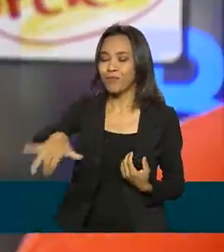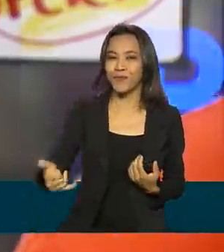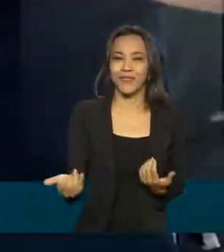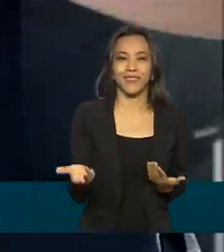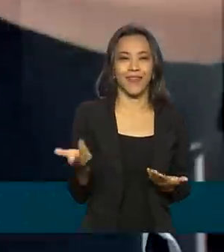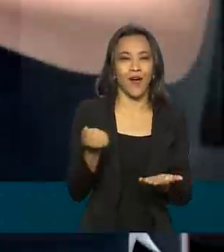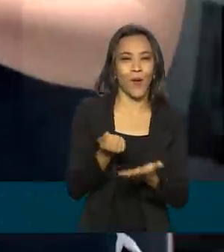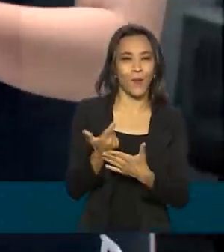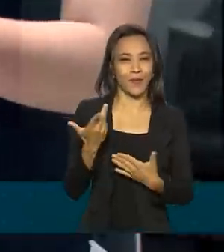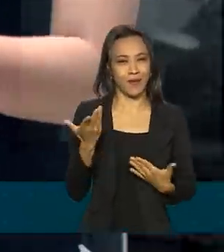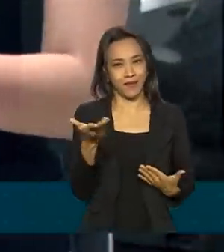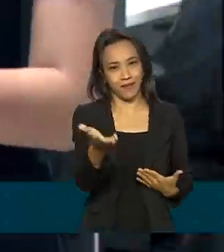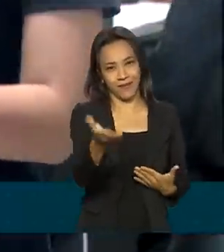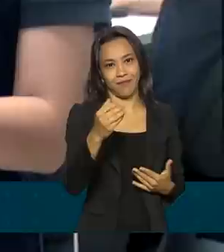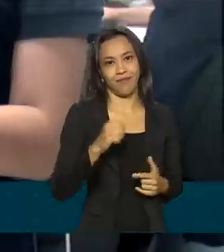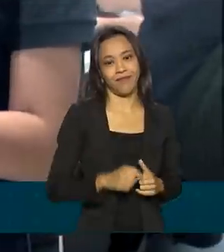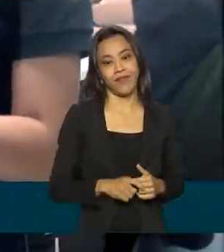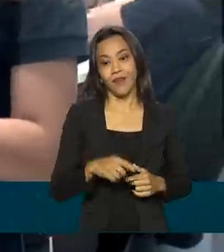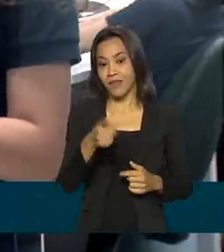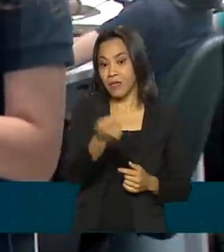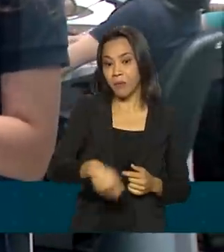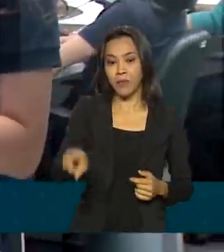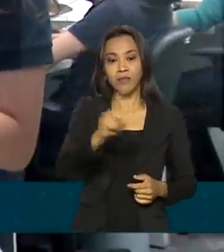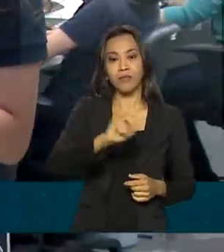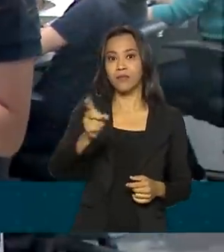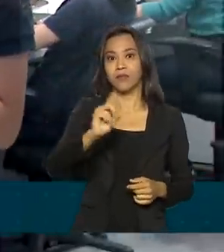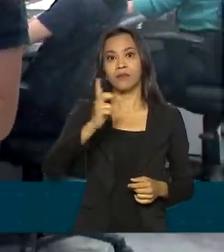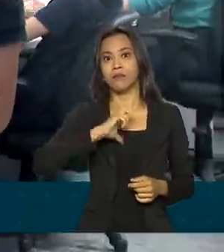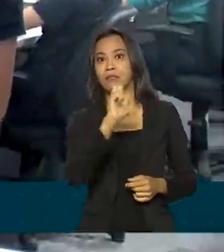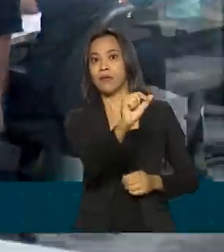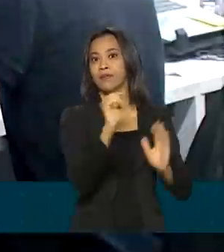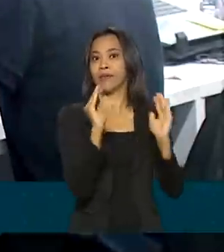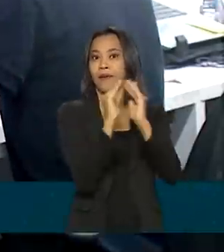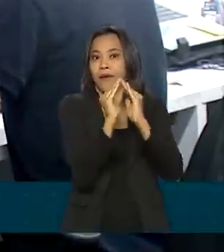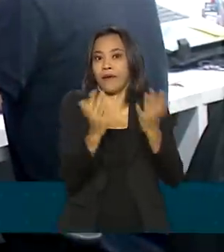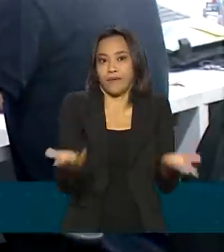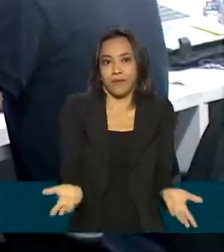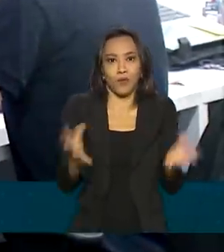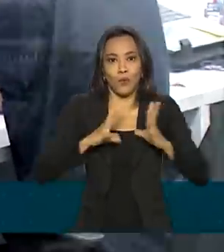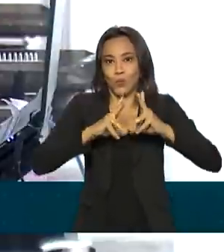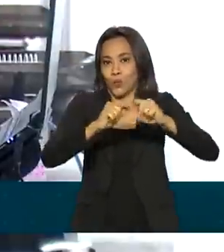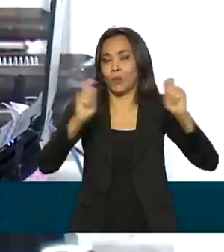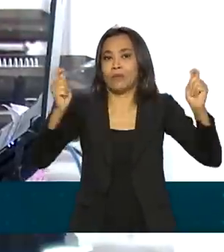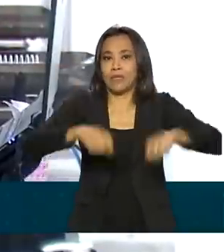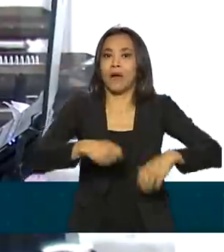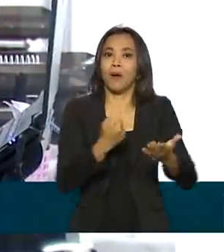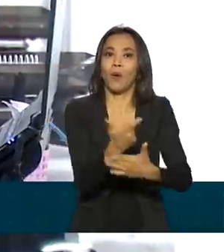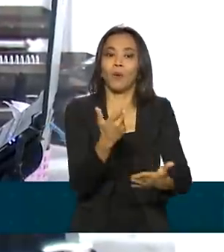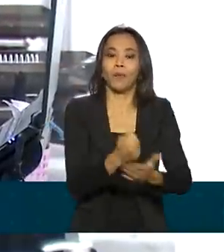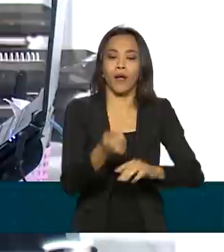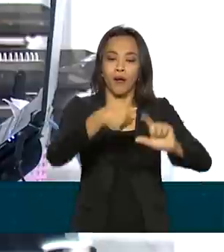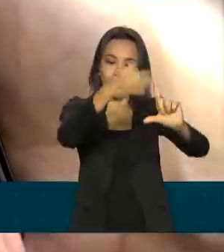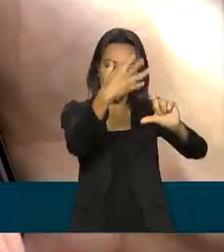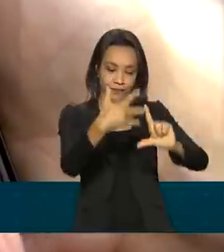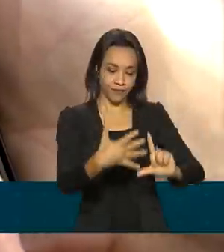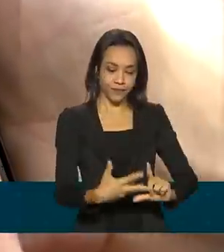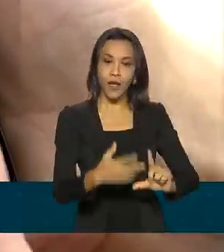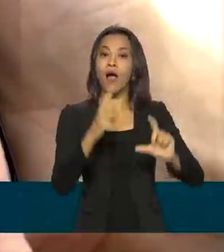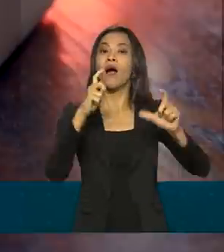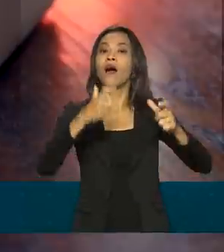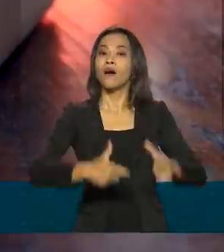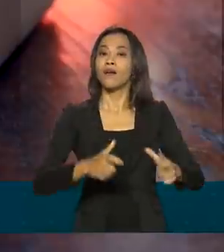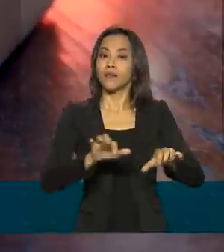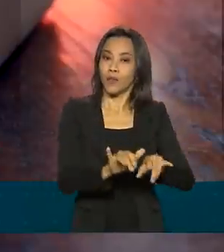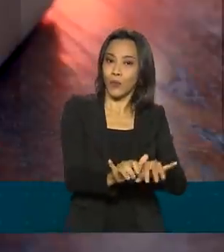né Ainda mais quando Nem é preciso sair de casa quando tudo pode ser adquirido com alguns toques no